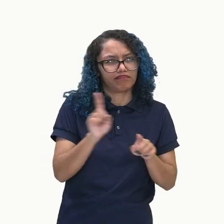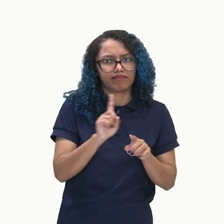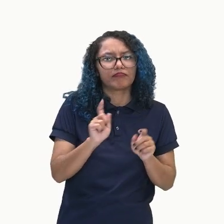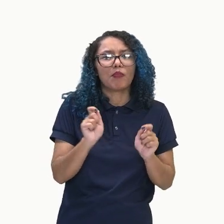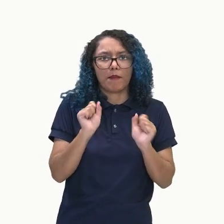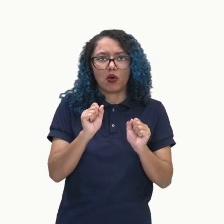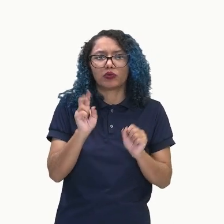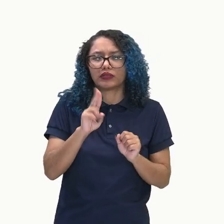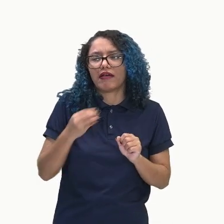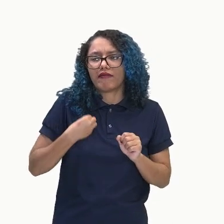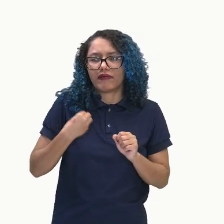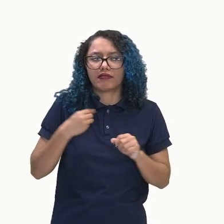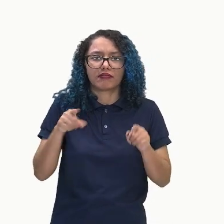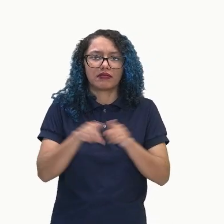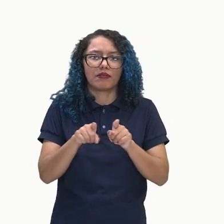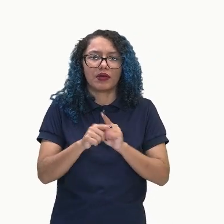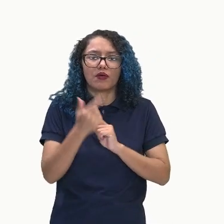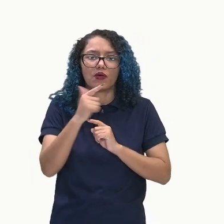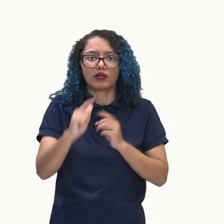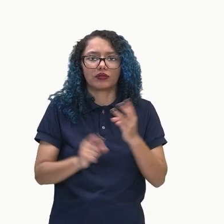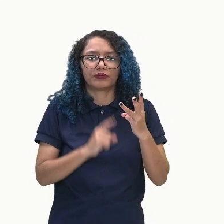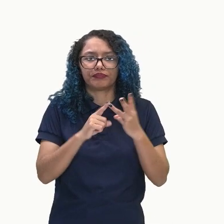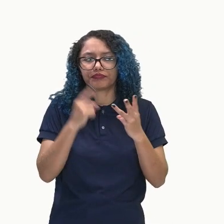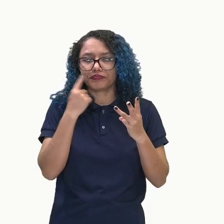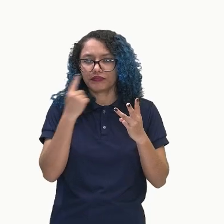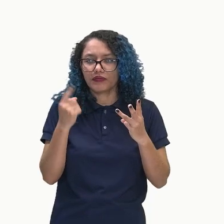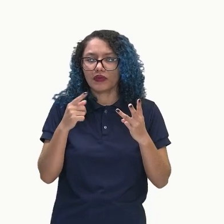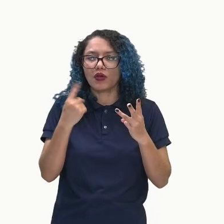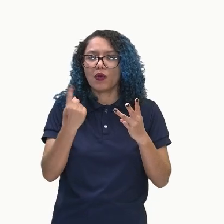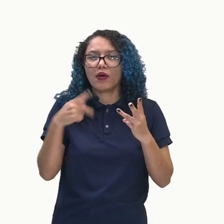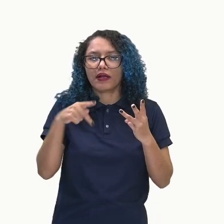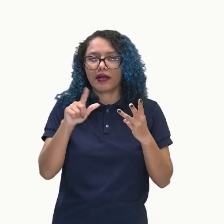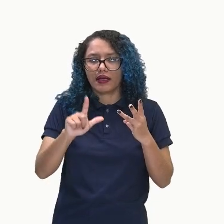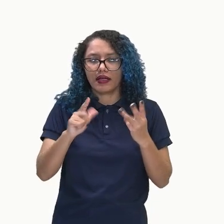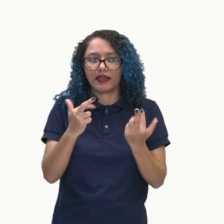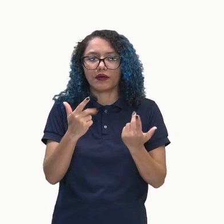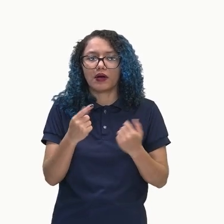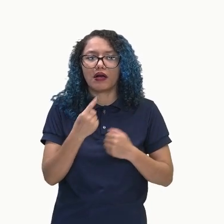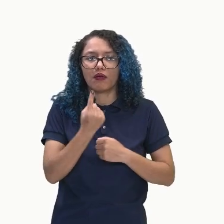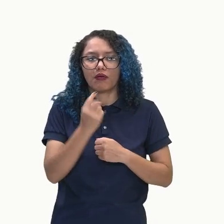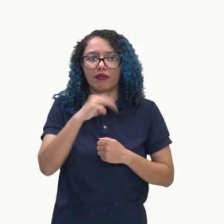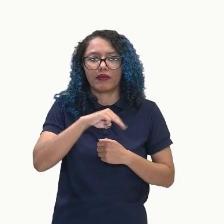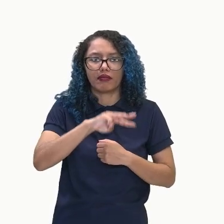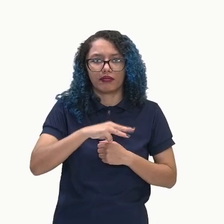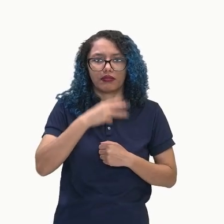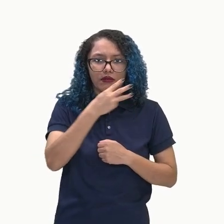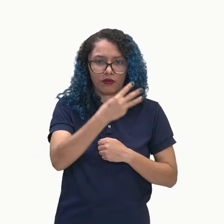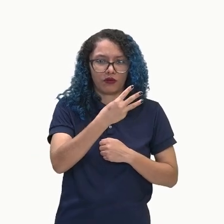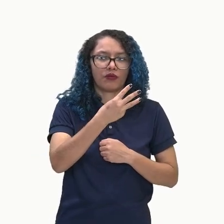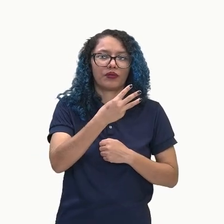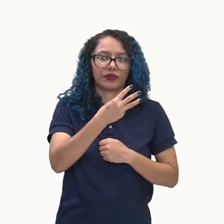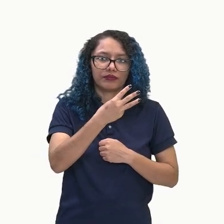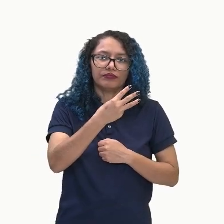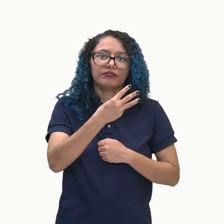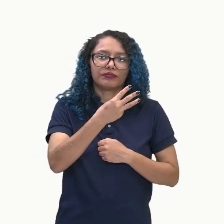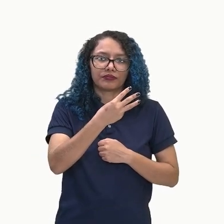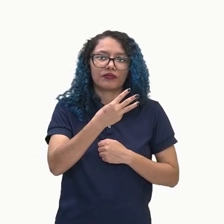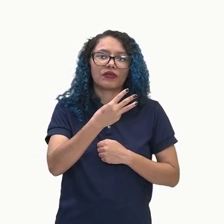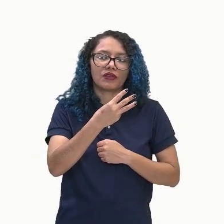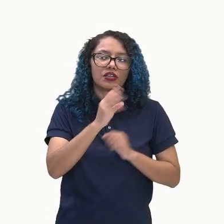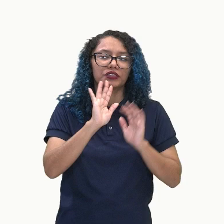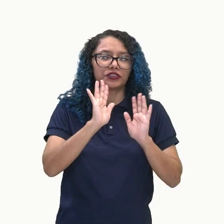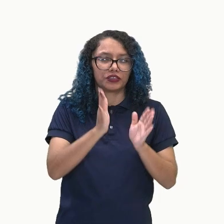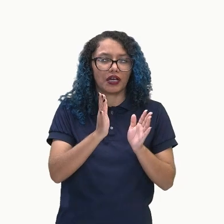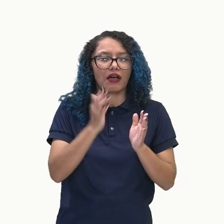quilolitro é igual a 1 metro cúbico. Então aqui já tem uma